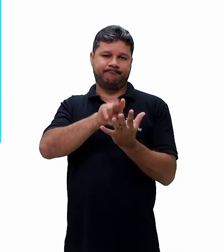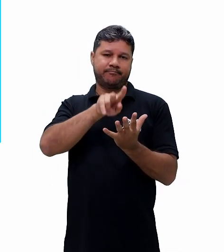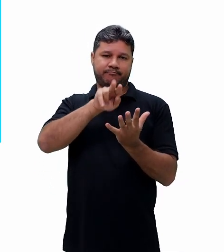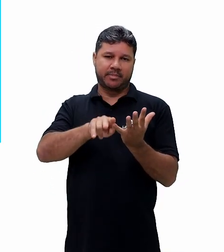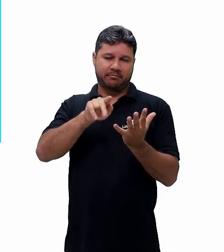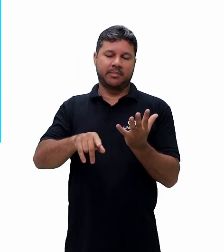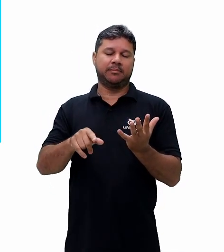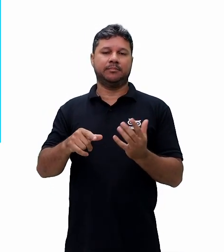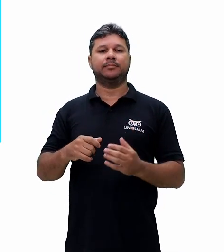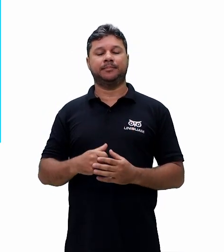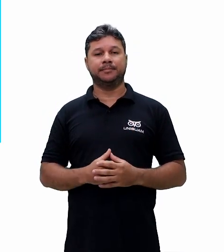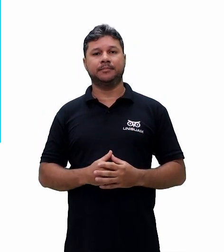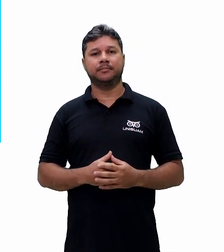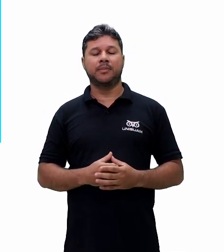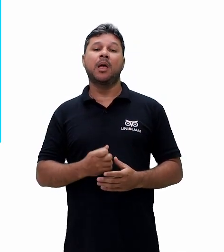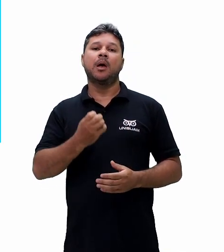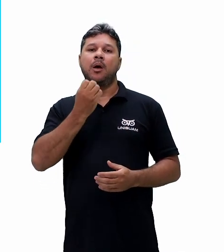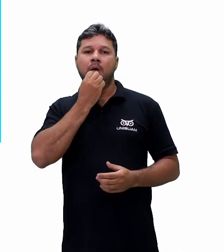benefícios.